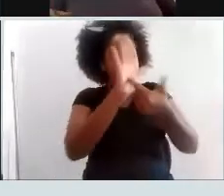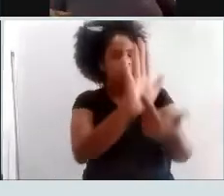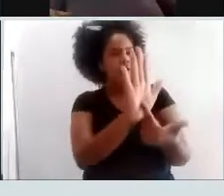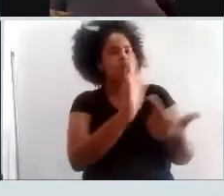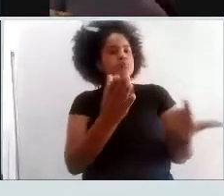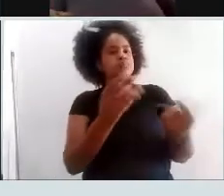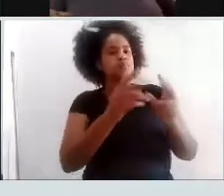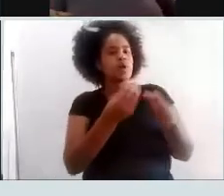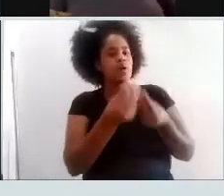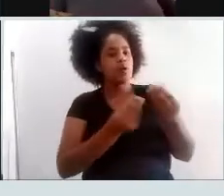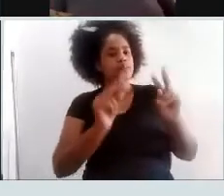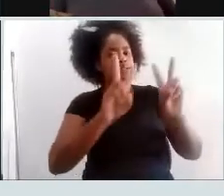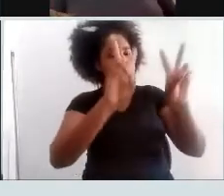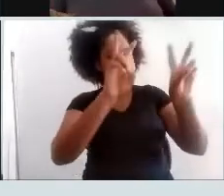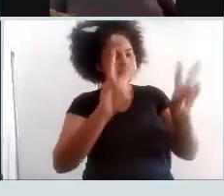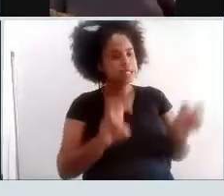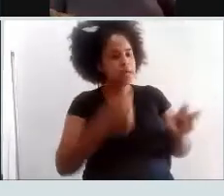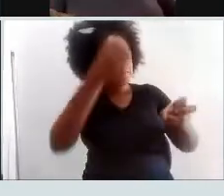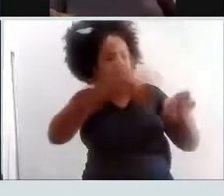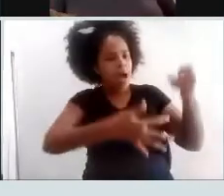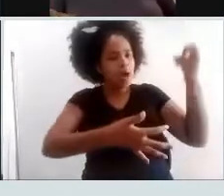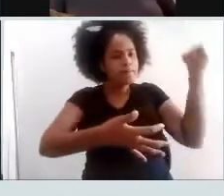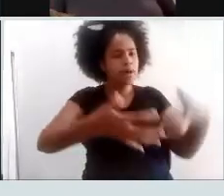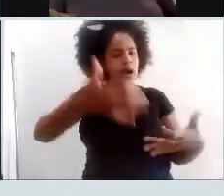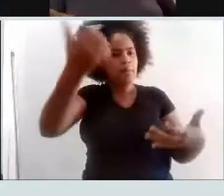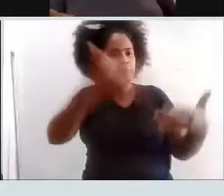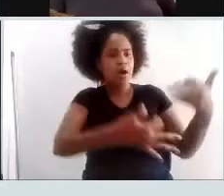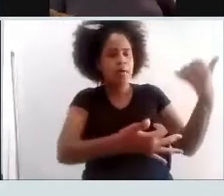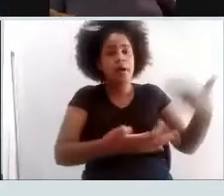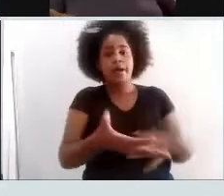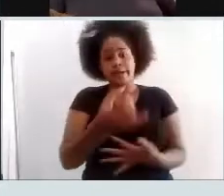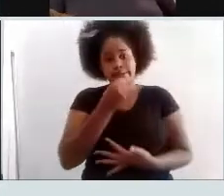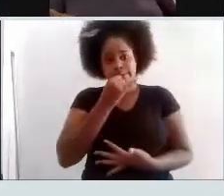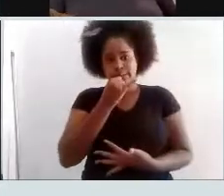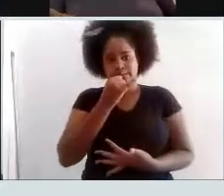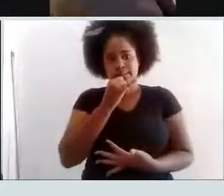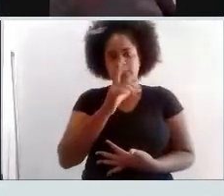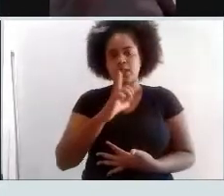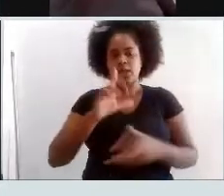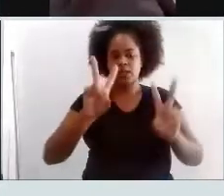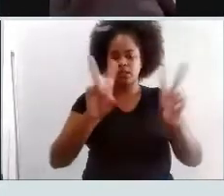tema. Então, se a gente tem um tema que fala sobre, deixa eu pensar,